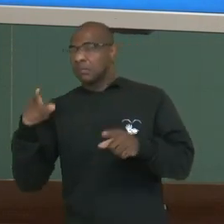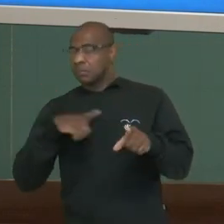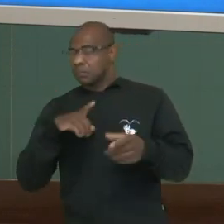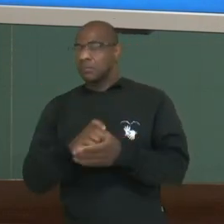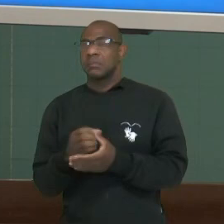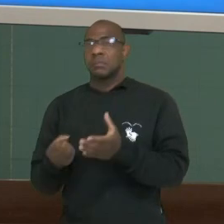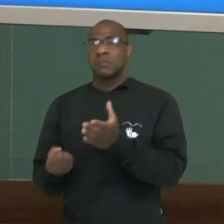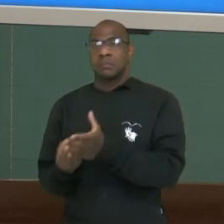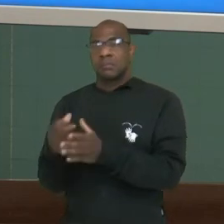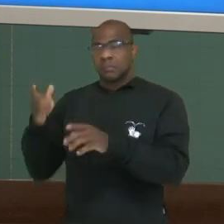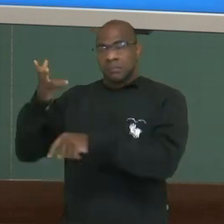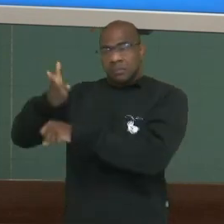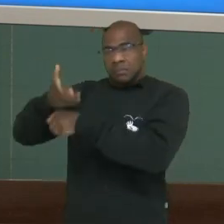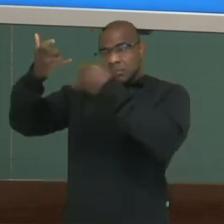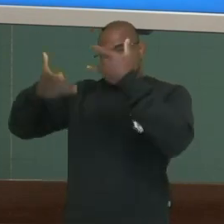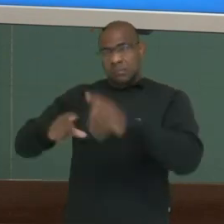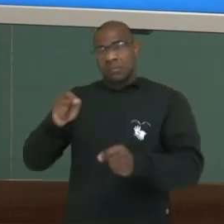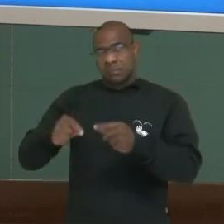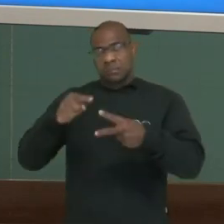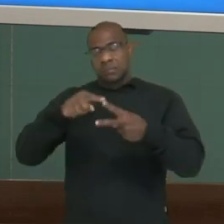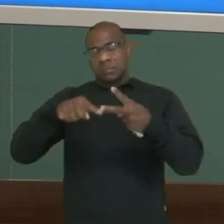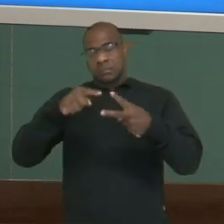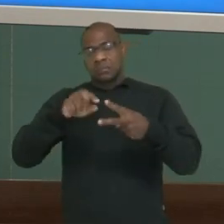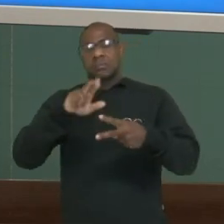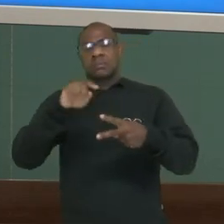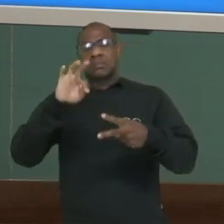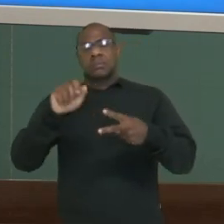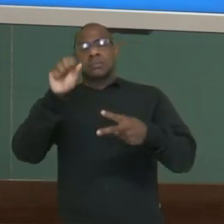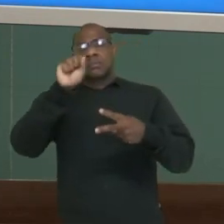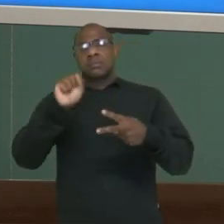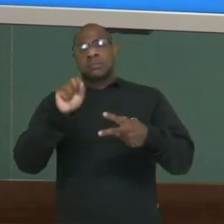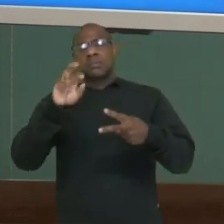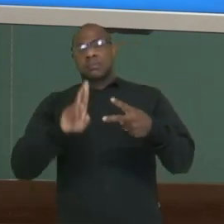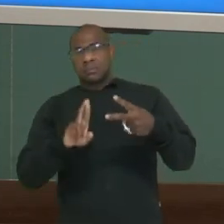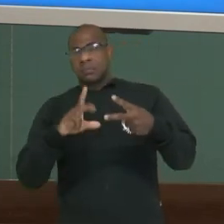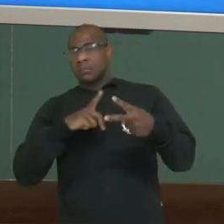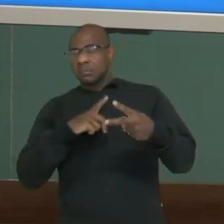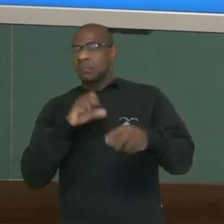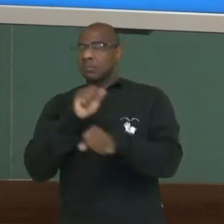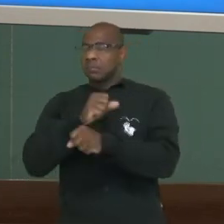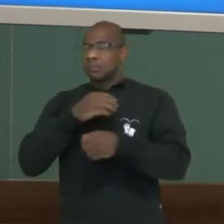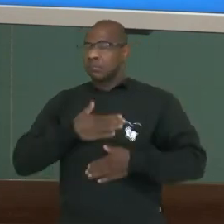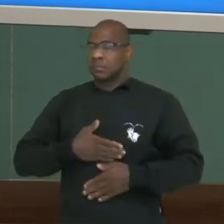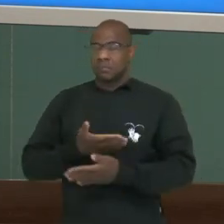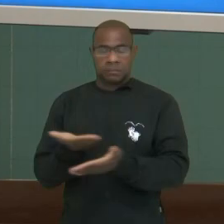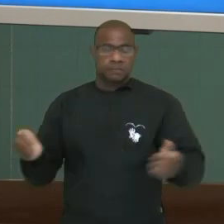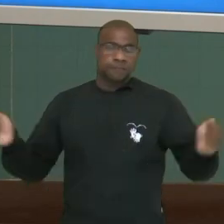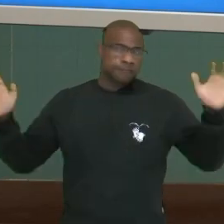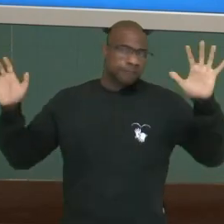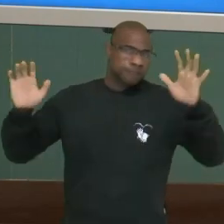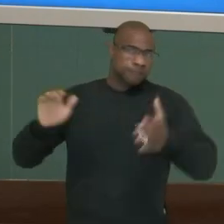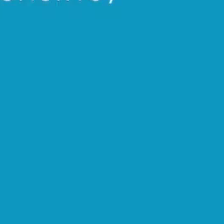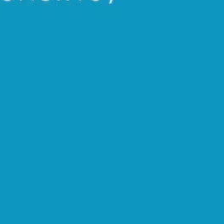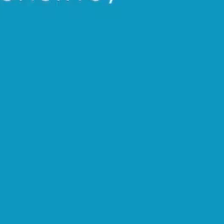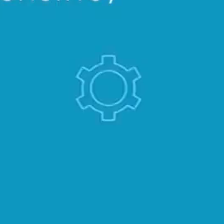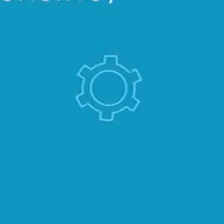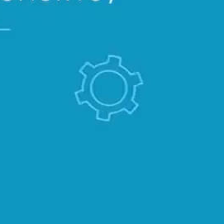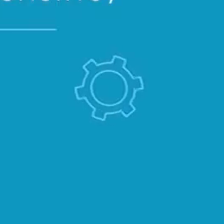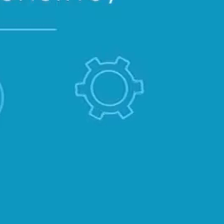as condições entre duas retas, as posições entre duas retas. Espero que vocês tenham gostado e até breve.